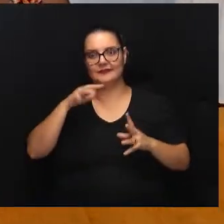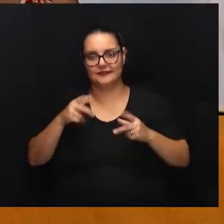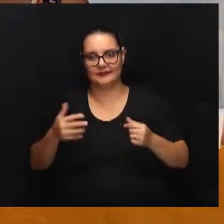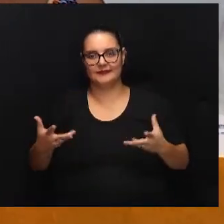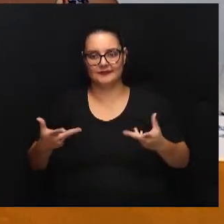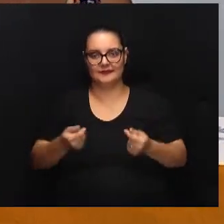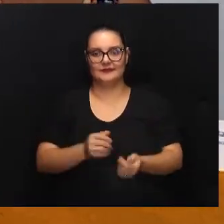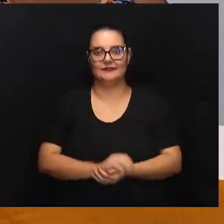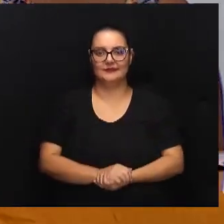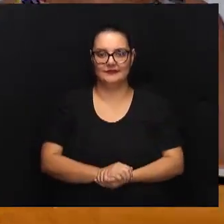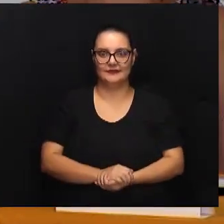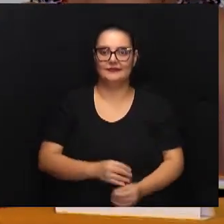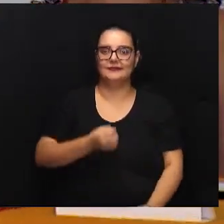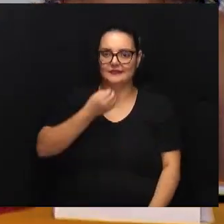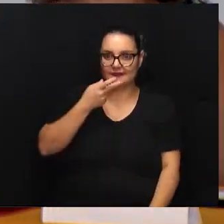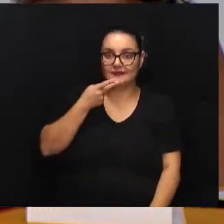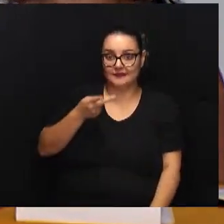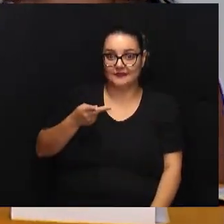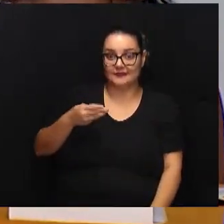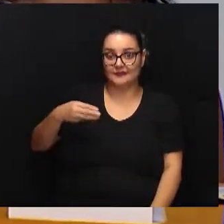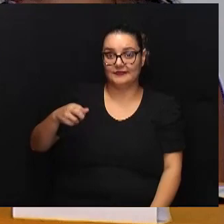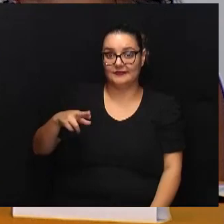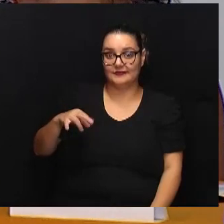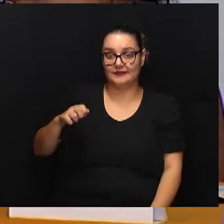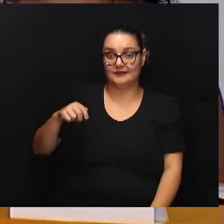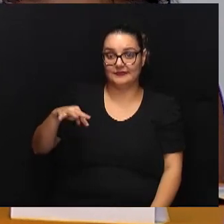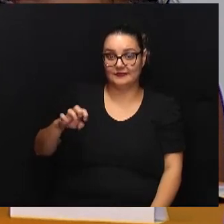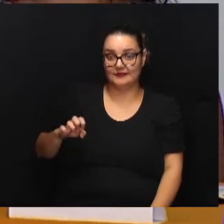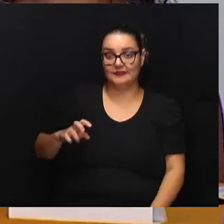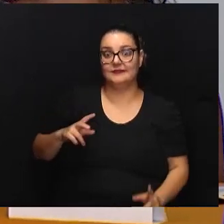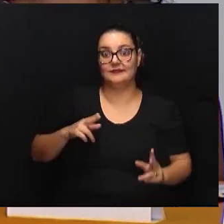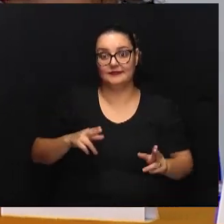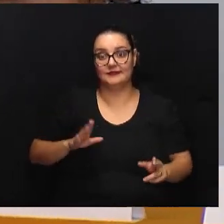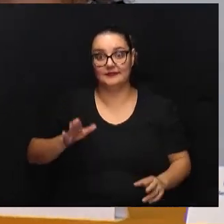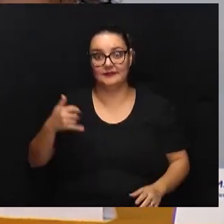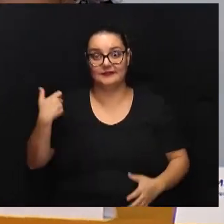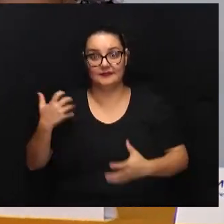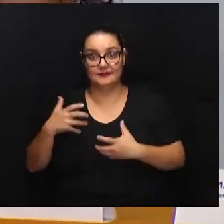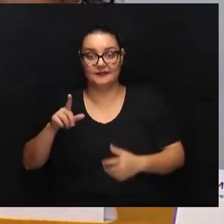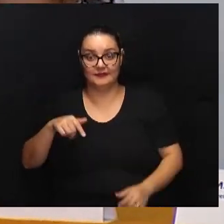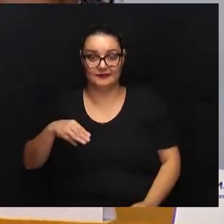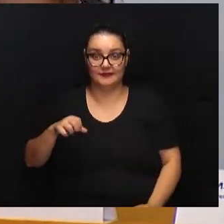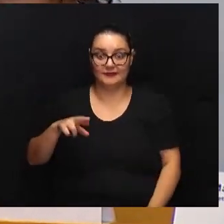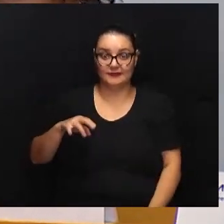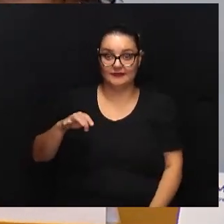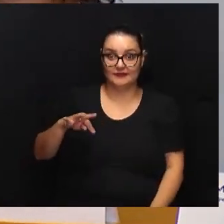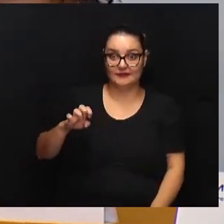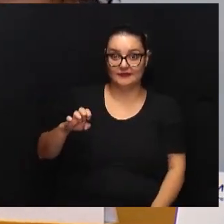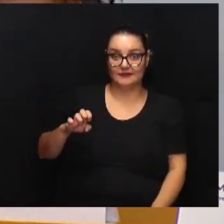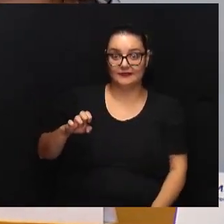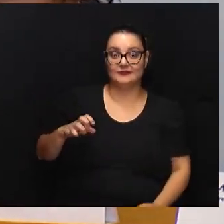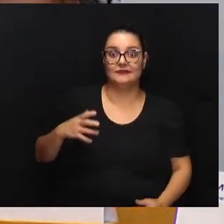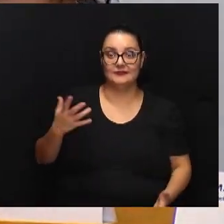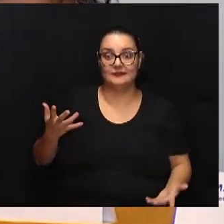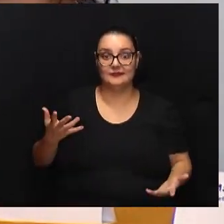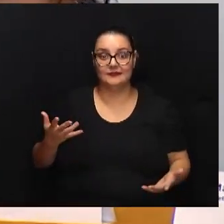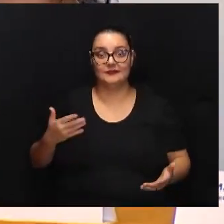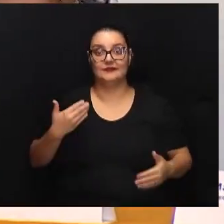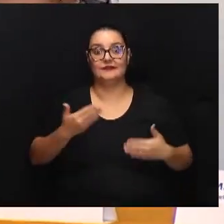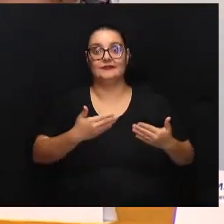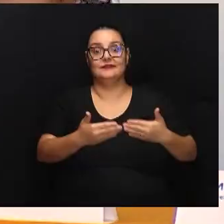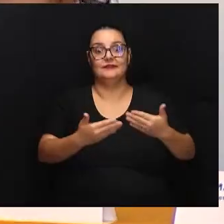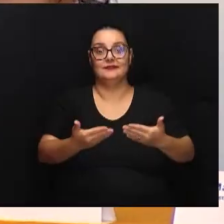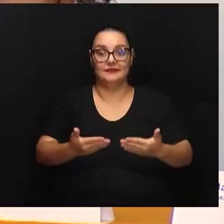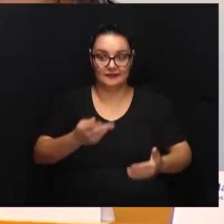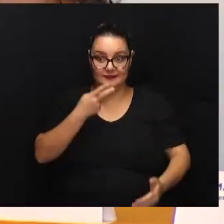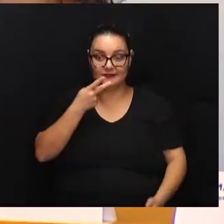Salve a todos, todas e todes. É bom falar depois do Mariante, porque como a gente já está idosa, né, Mariante?